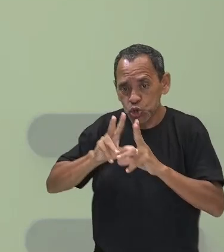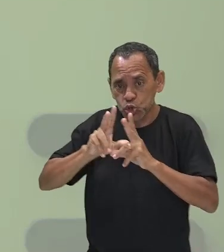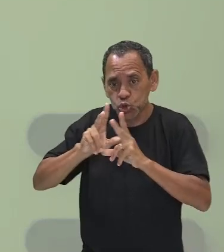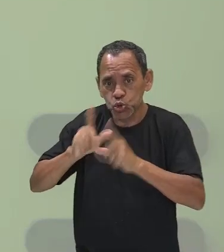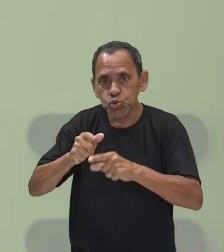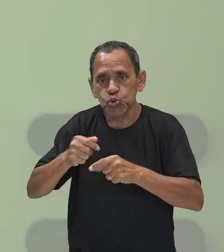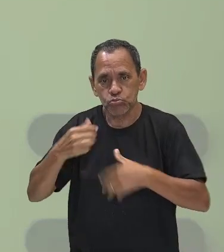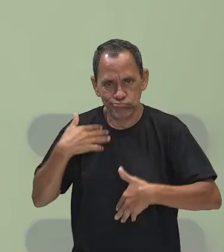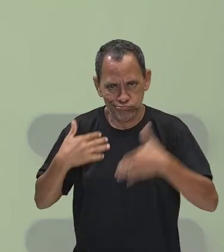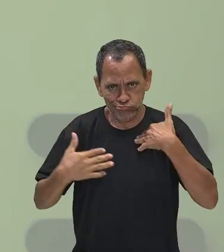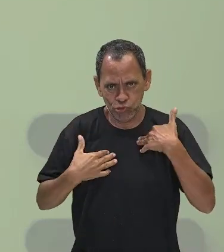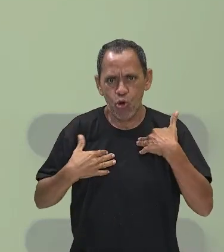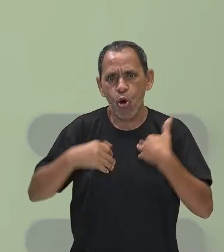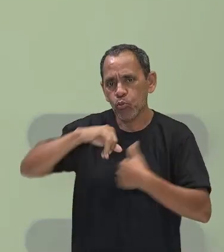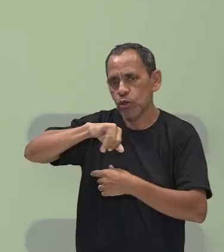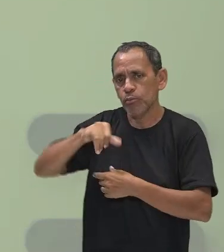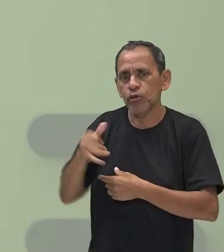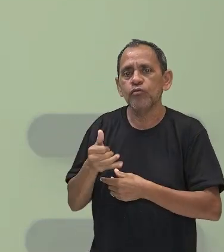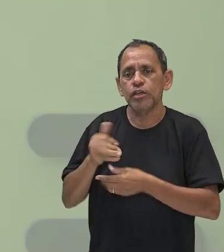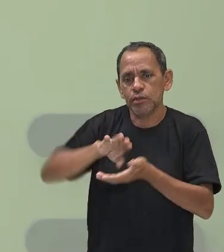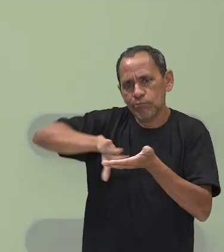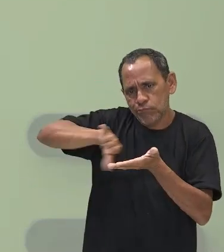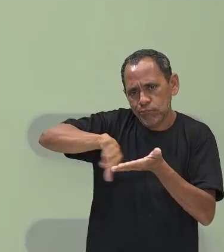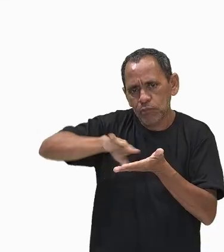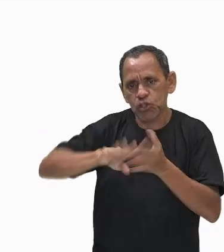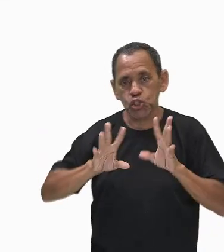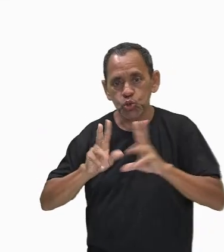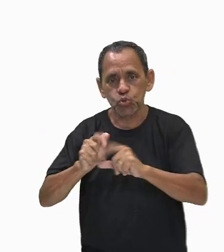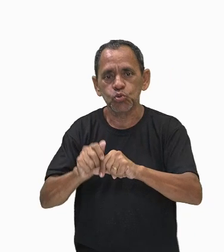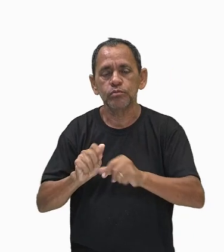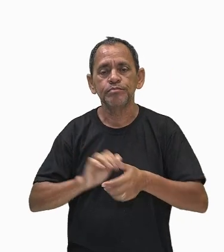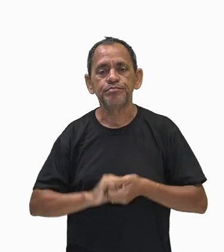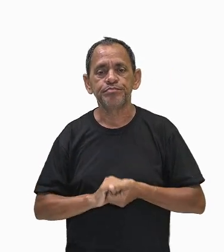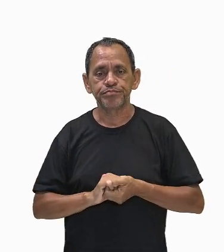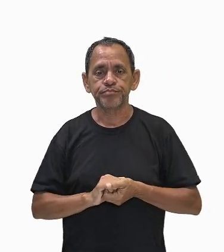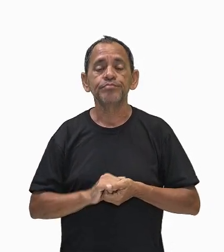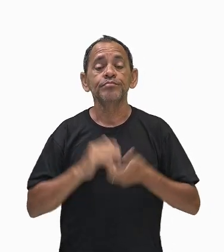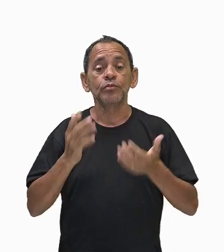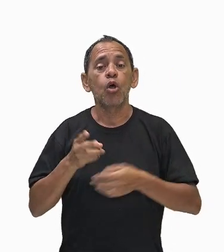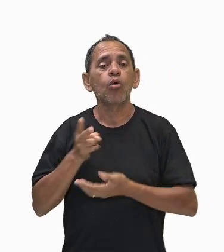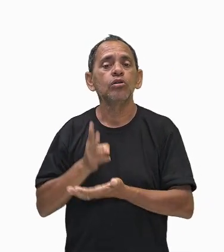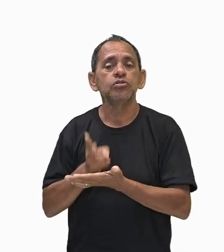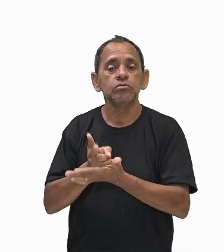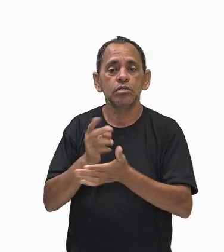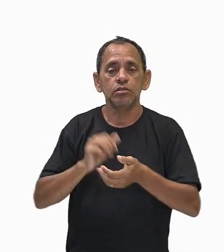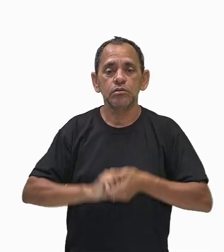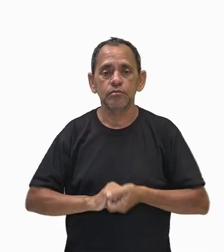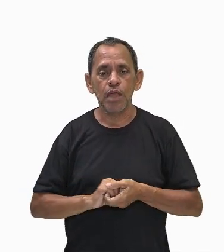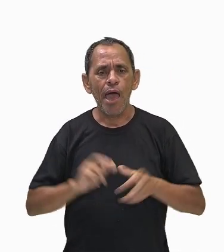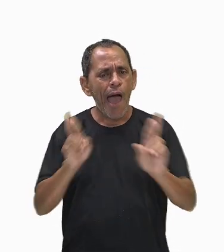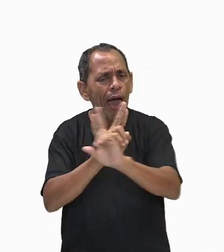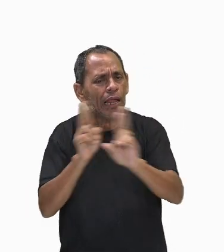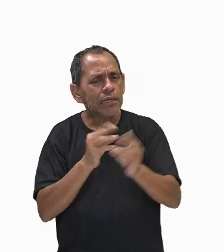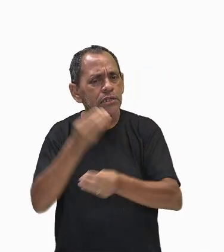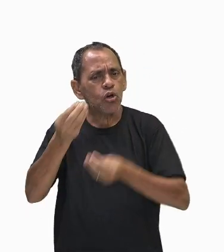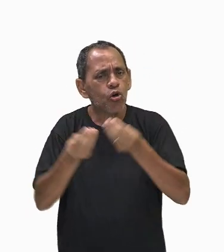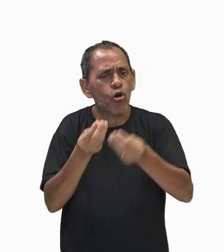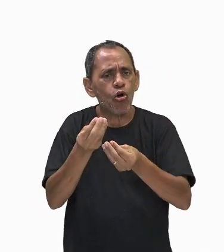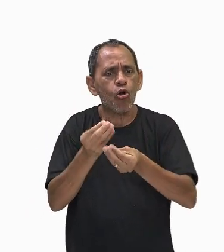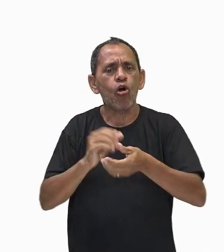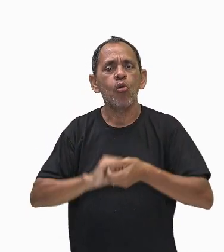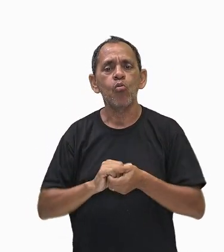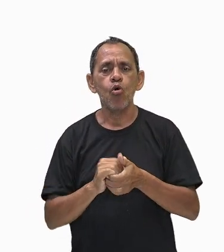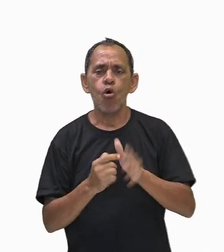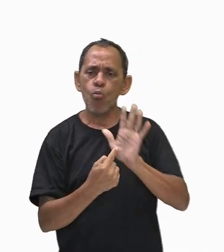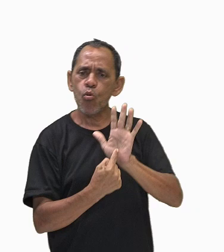ser possível estar presente ali na pele, né? Vamos dar continuidade aí. A relação que eu havia mostrado para